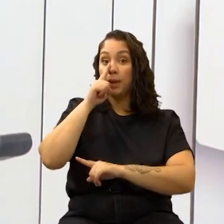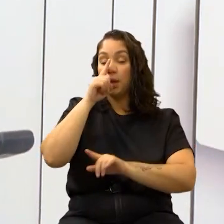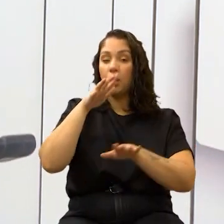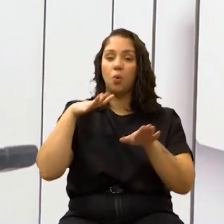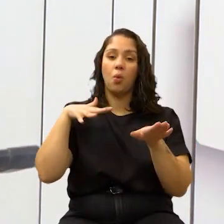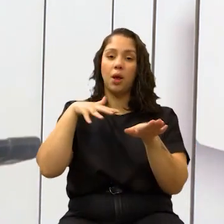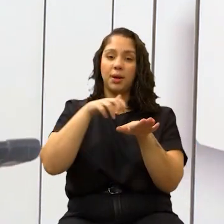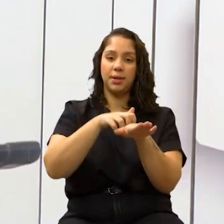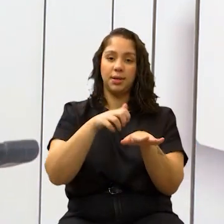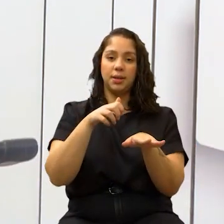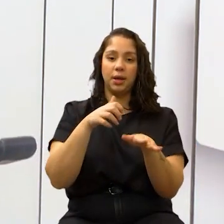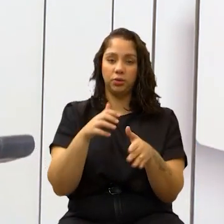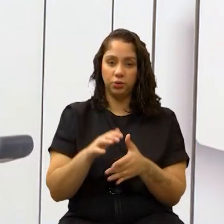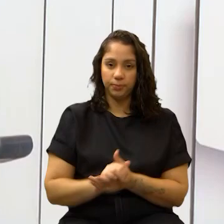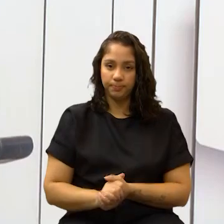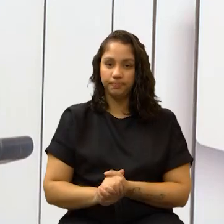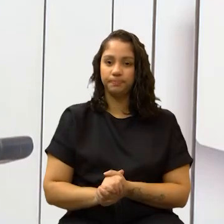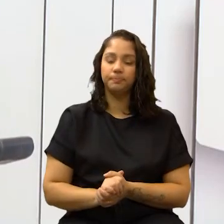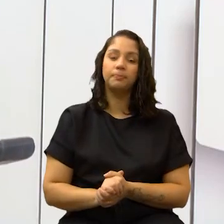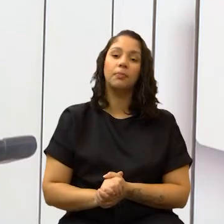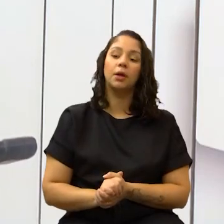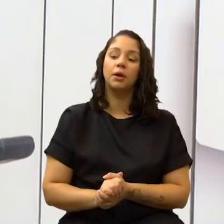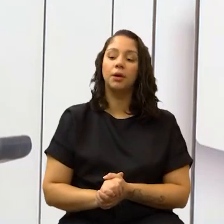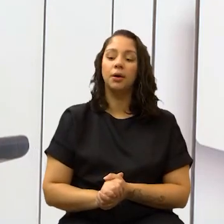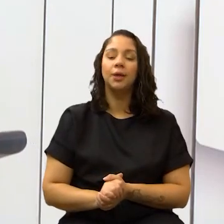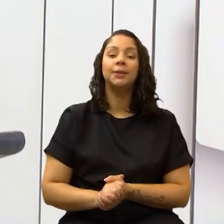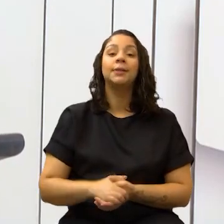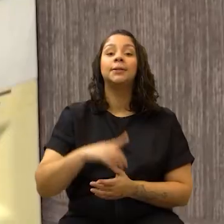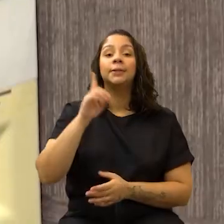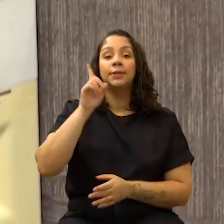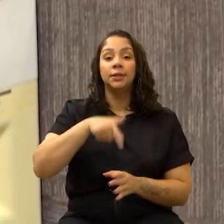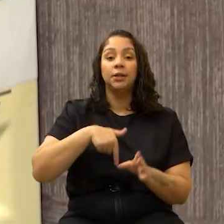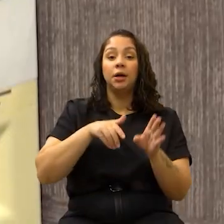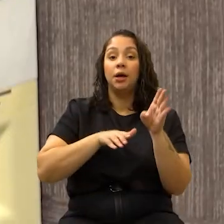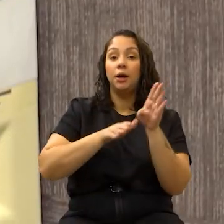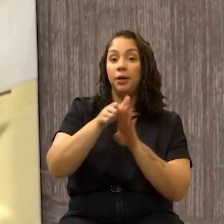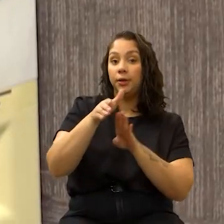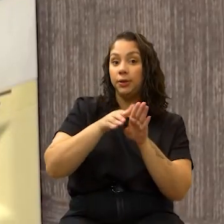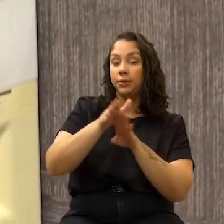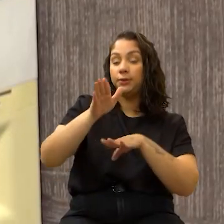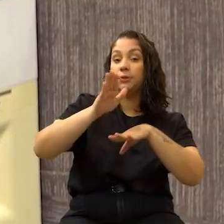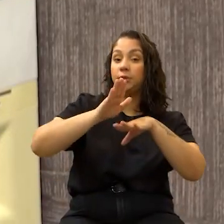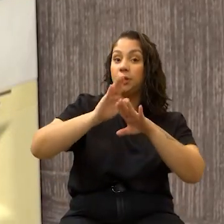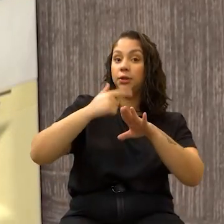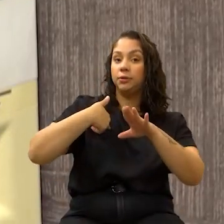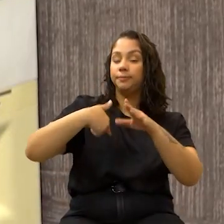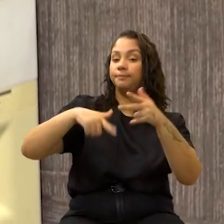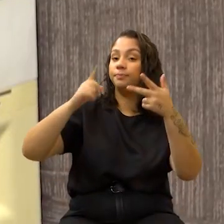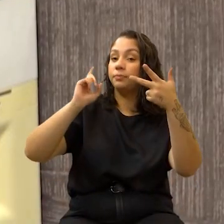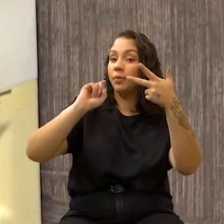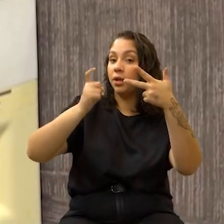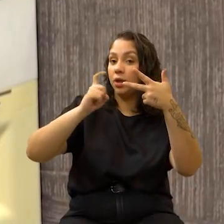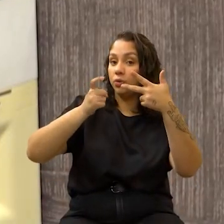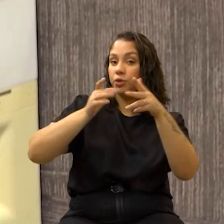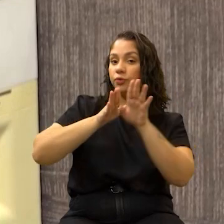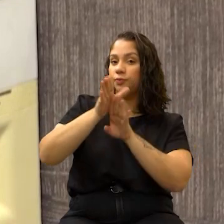indicativas de alto risco de acidentes de trânsito. Isso aí é uma orientação que eu fiz para o executivo e veja bem, com